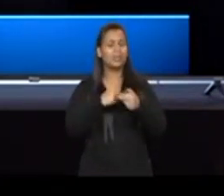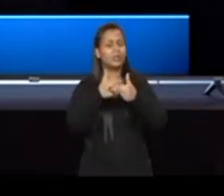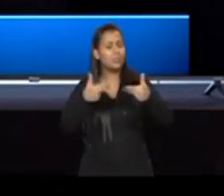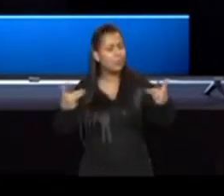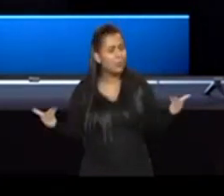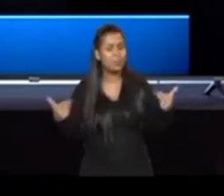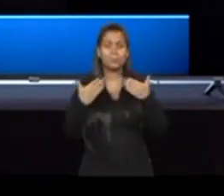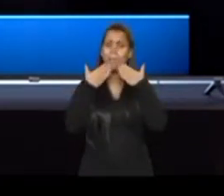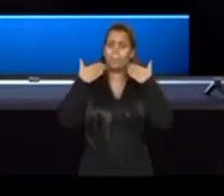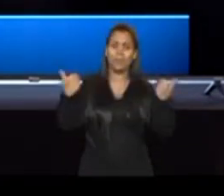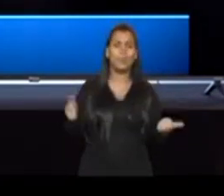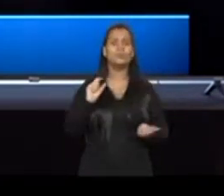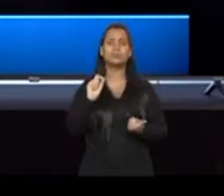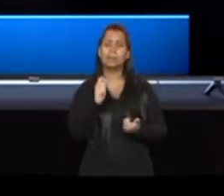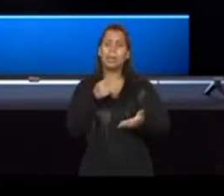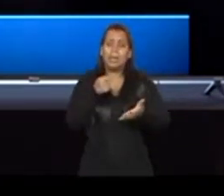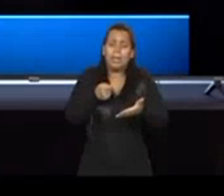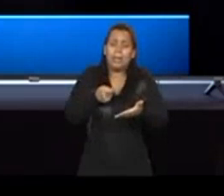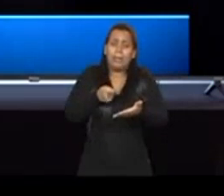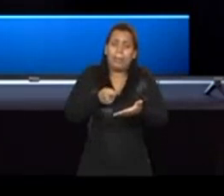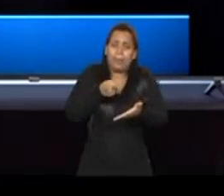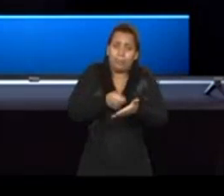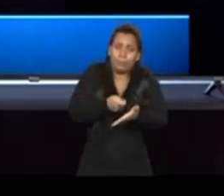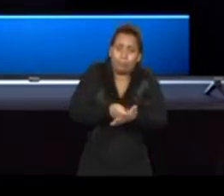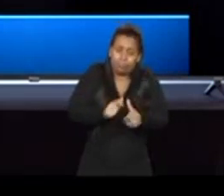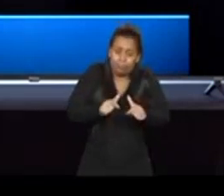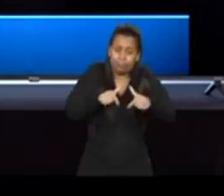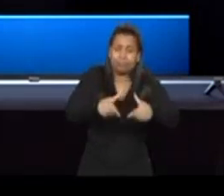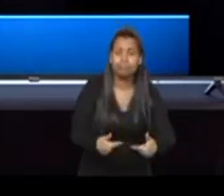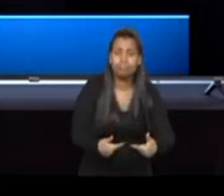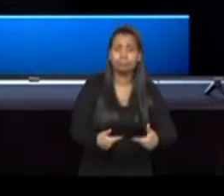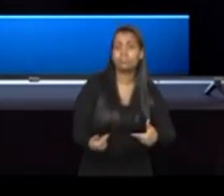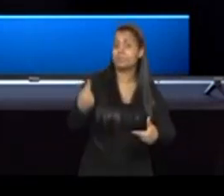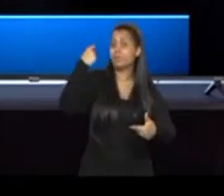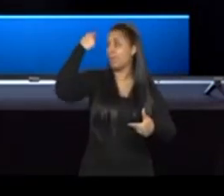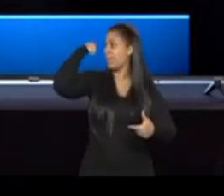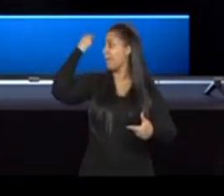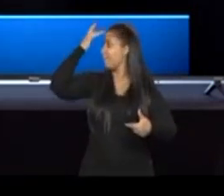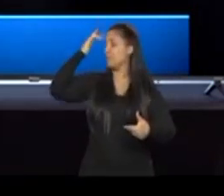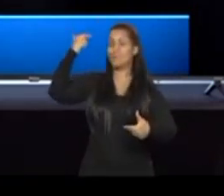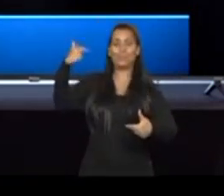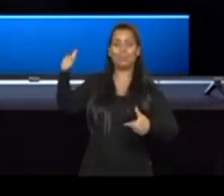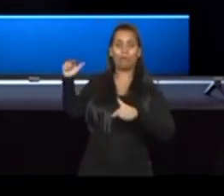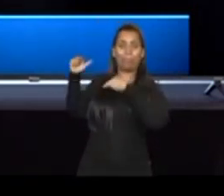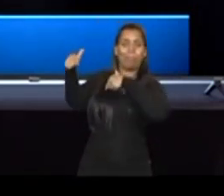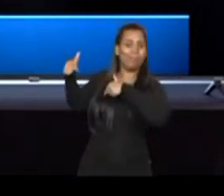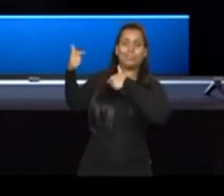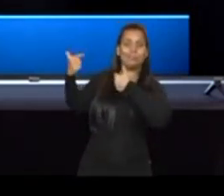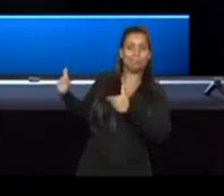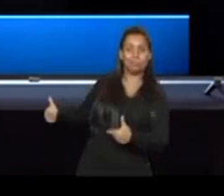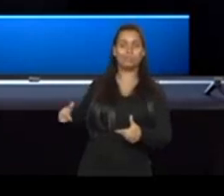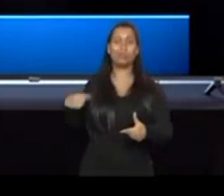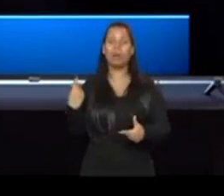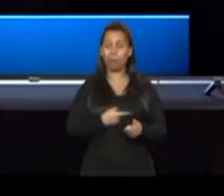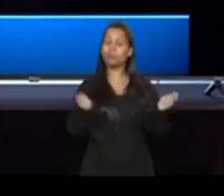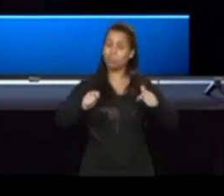ferramentas muito melhores para enfrentar essa pandemia do que nossos antepassados tiveram na Idade Média. Então, nós já sabemos